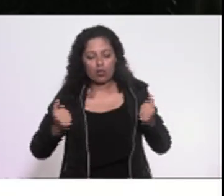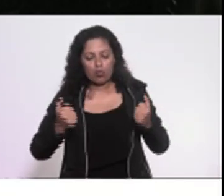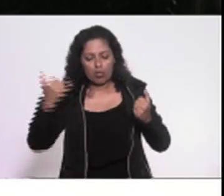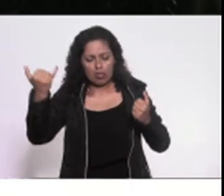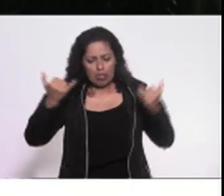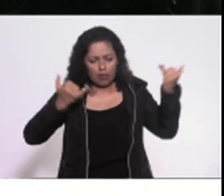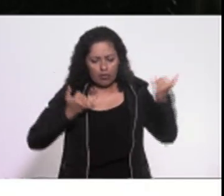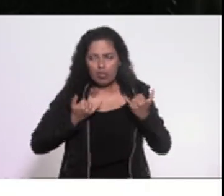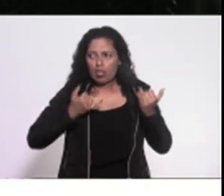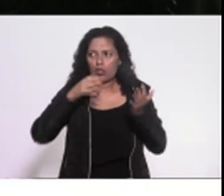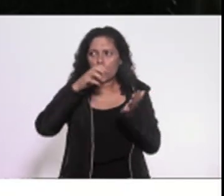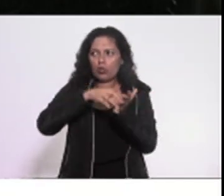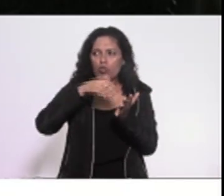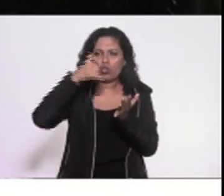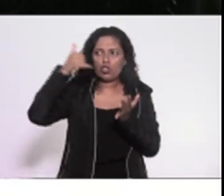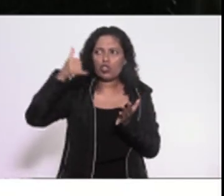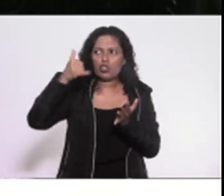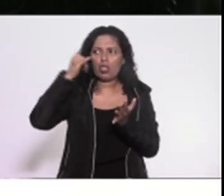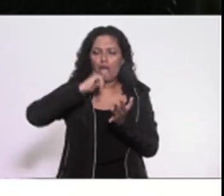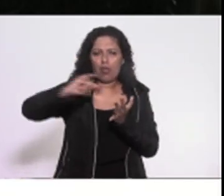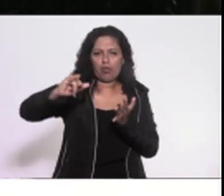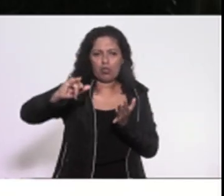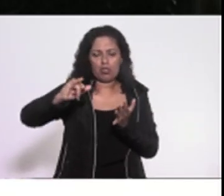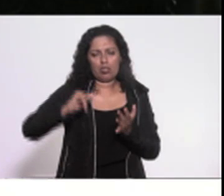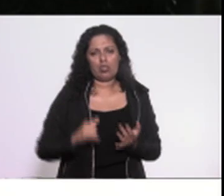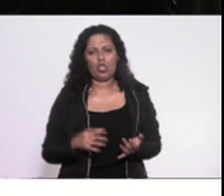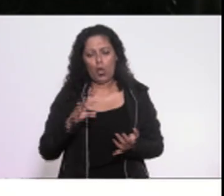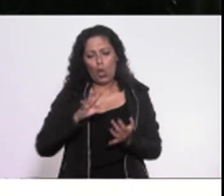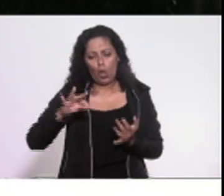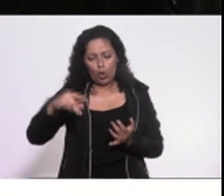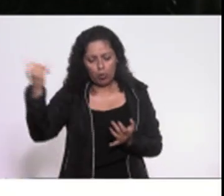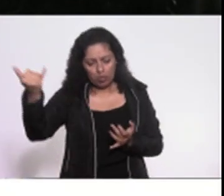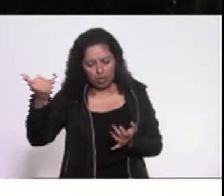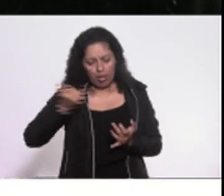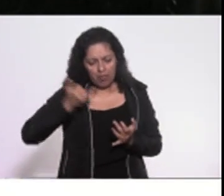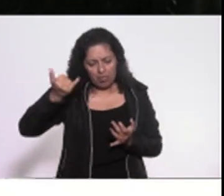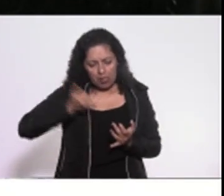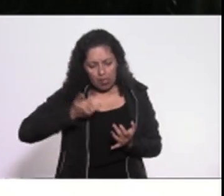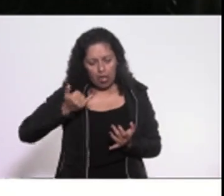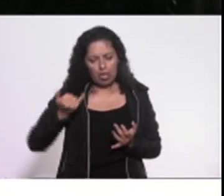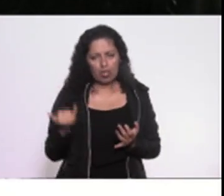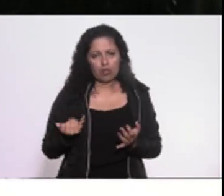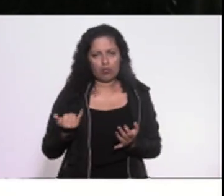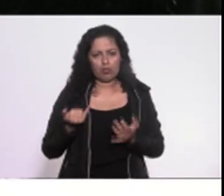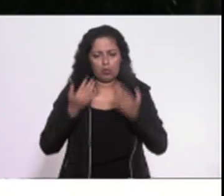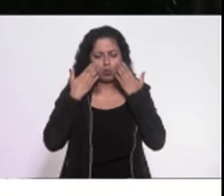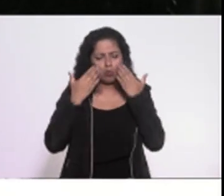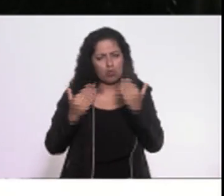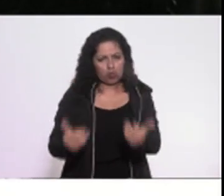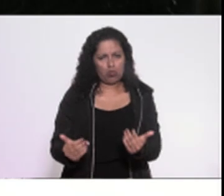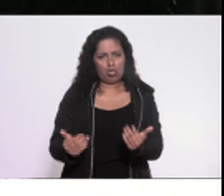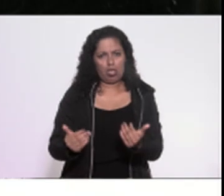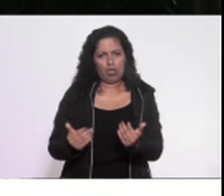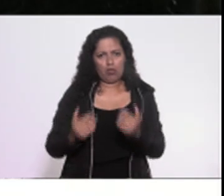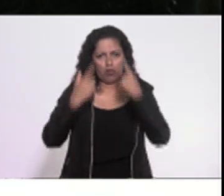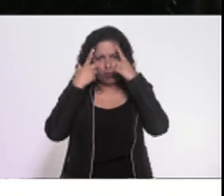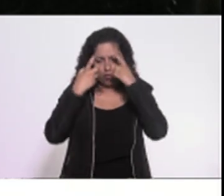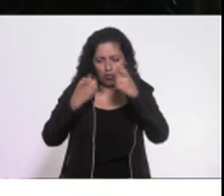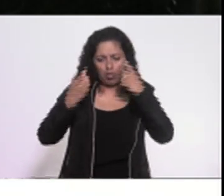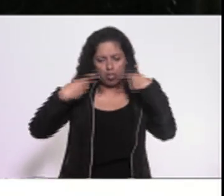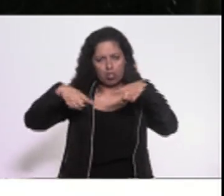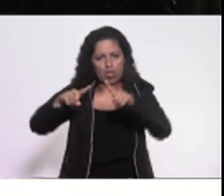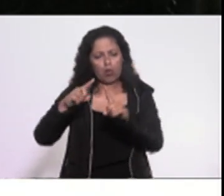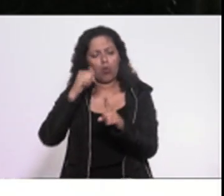Disque Denúncia. E todas as notícias do Disque Denúncia que indicavam violência